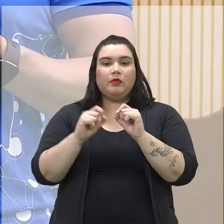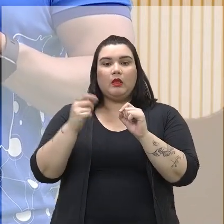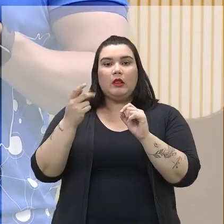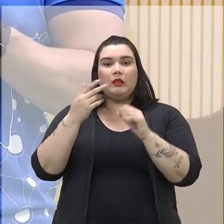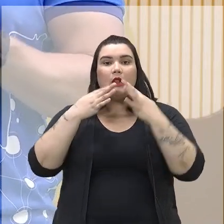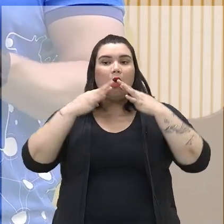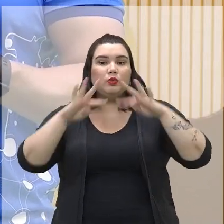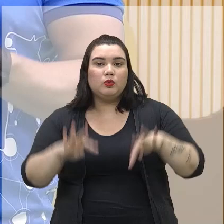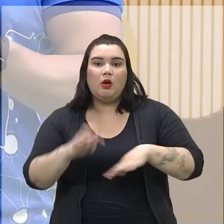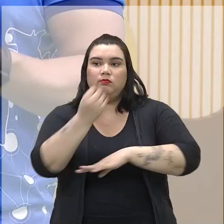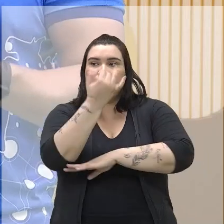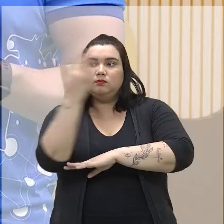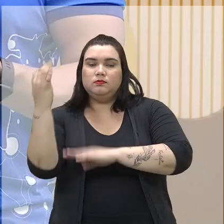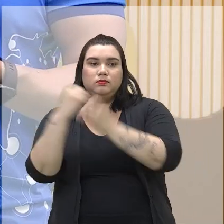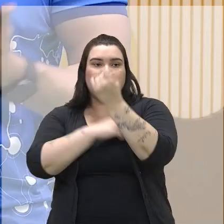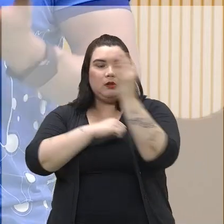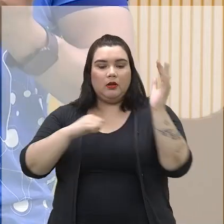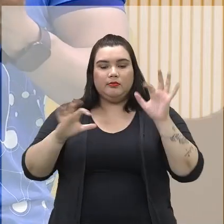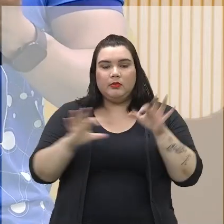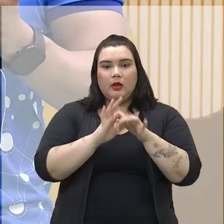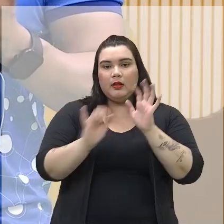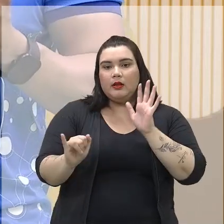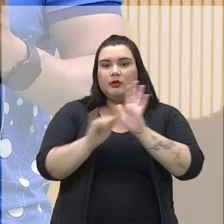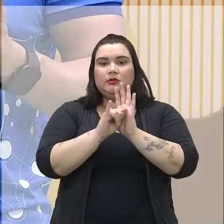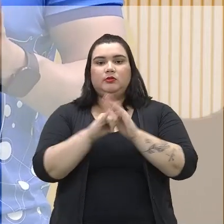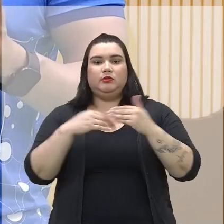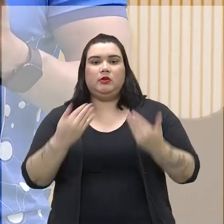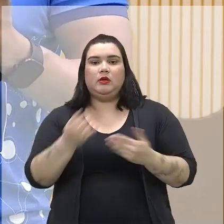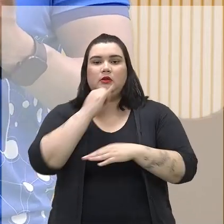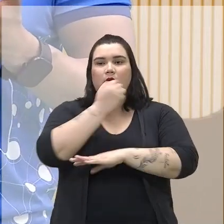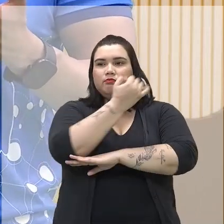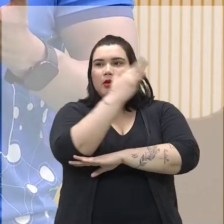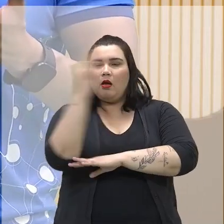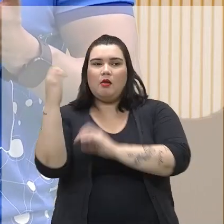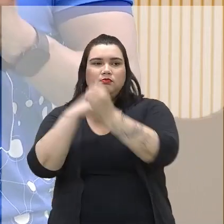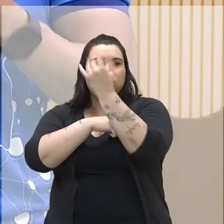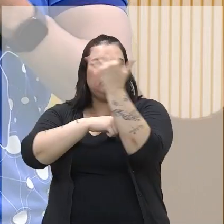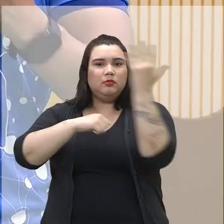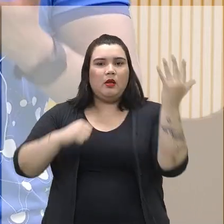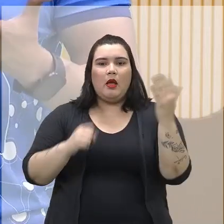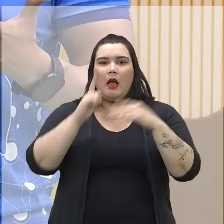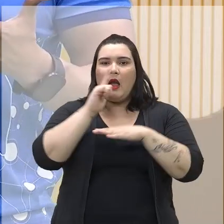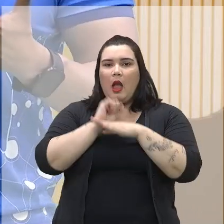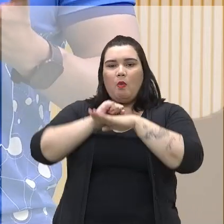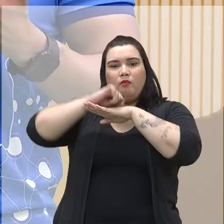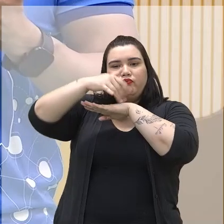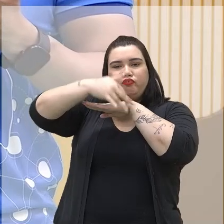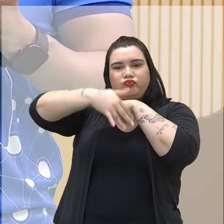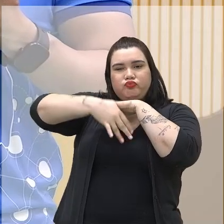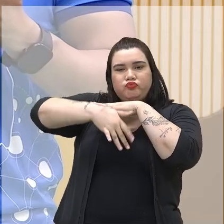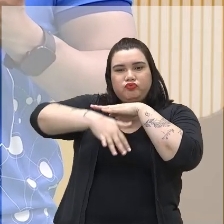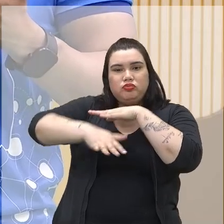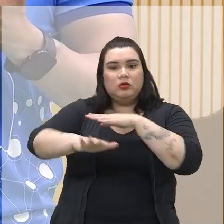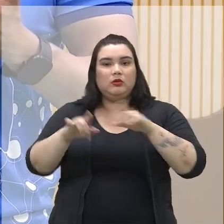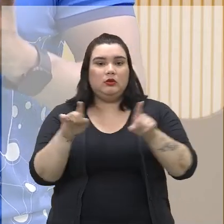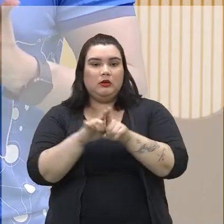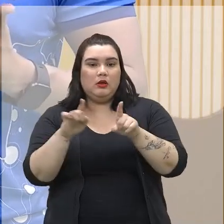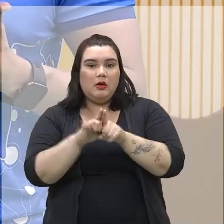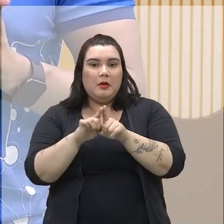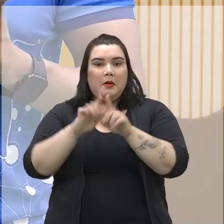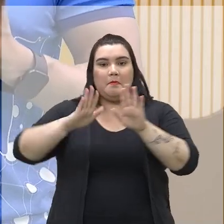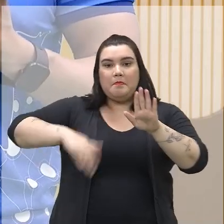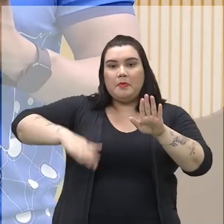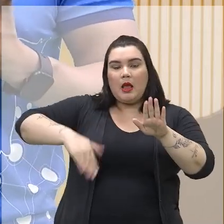paisagem natural, a formação da nossa identidade, tá? A floresta, as cataratas do Iguaçu, a gente tem também as praias